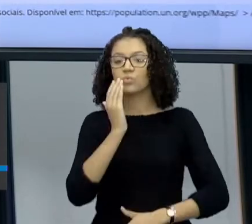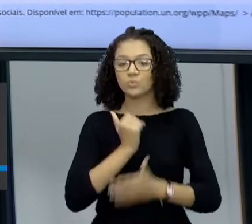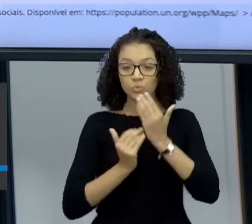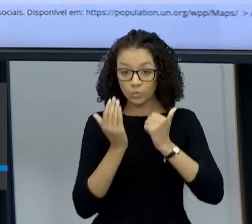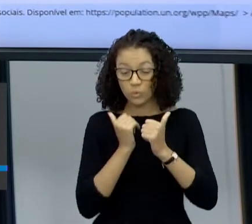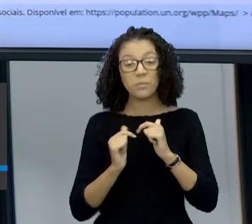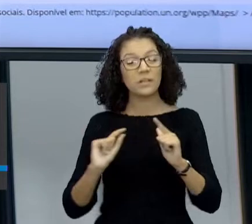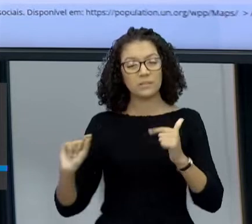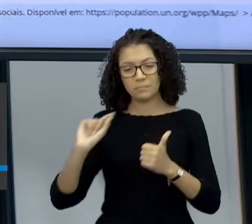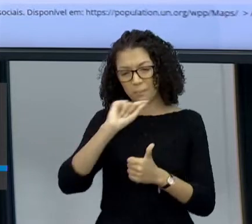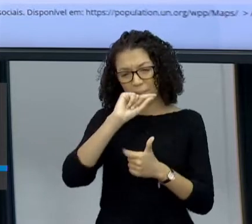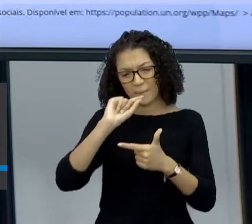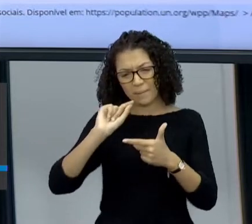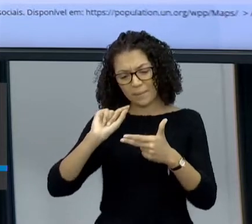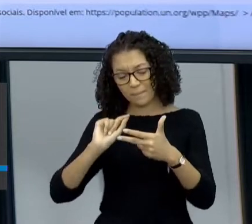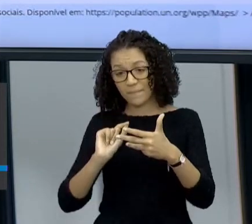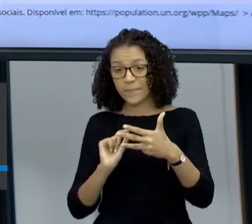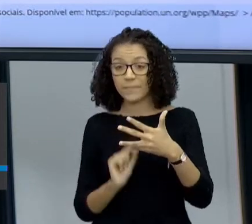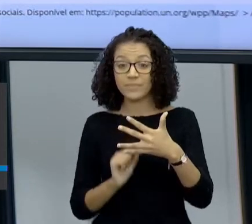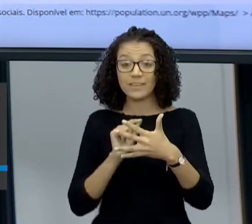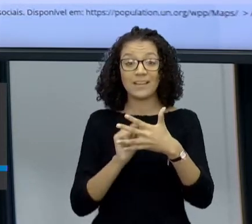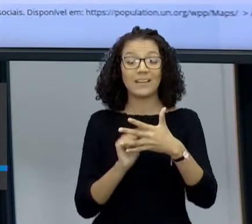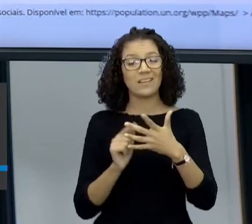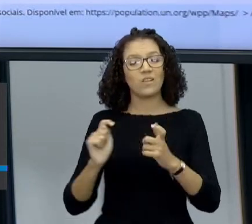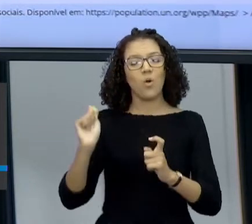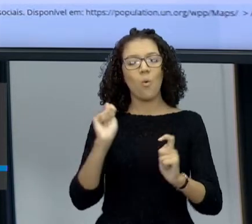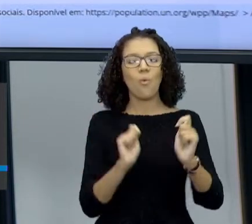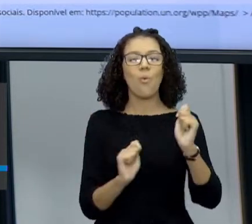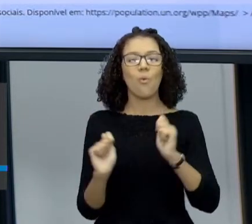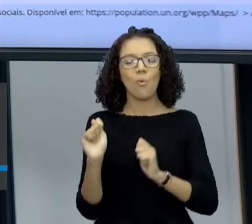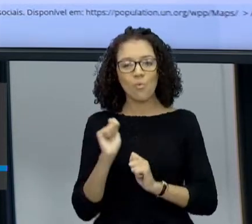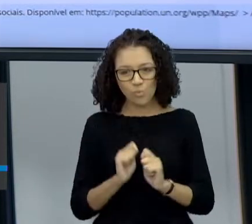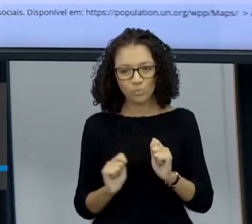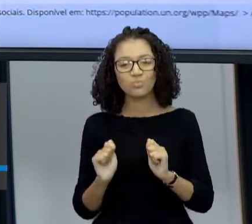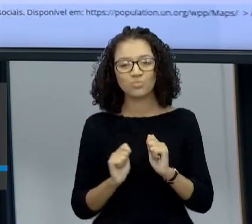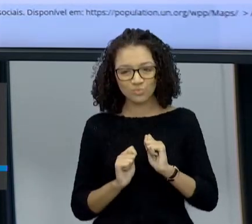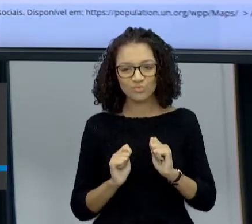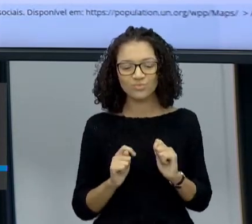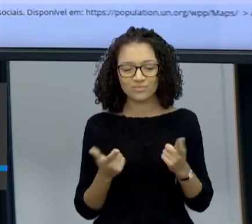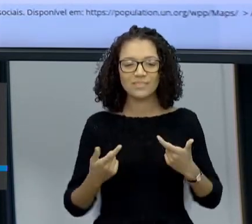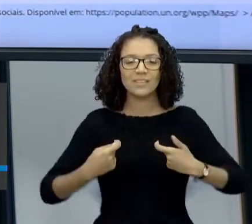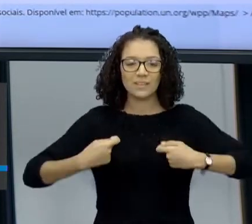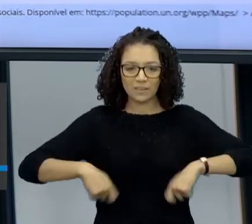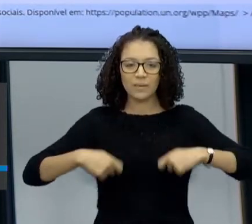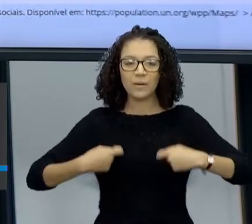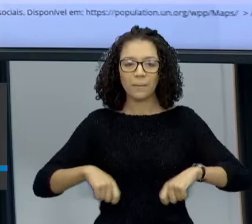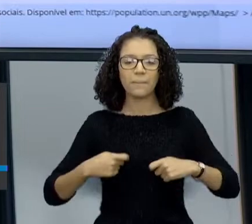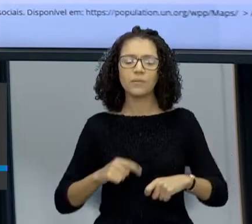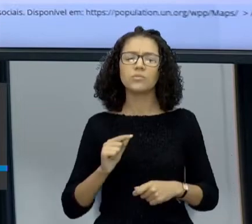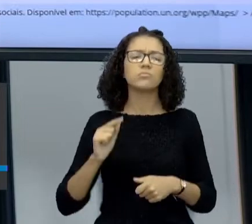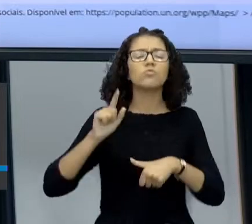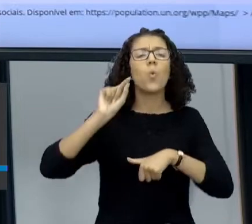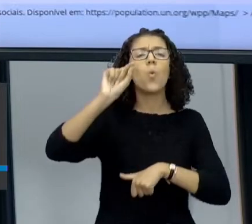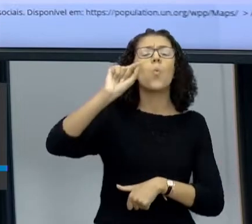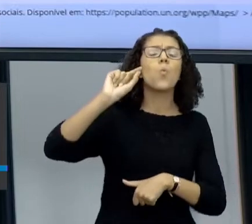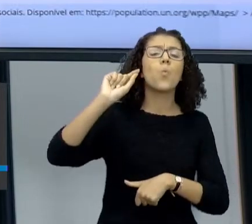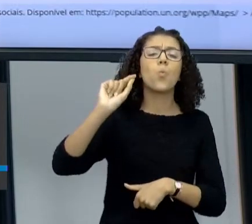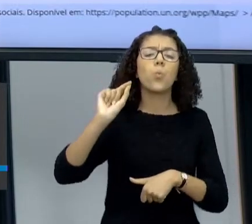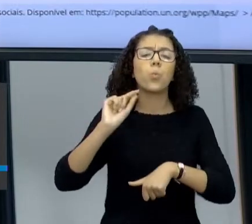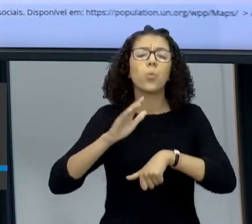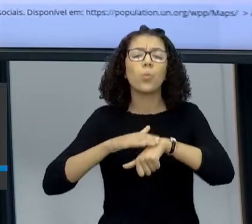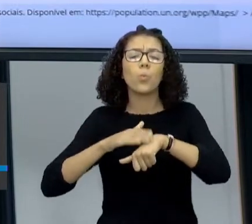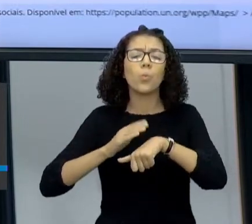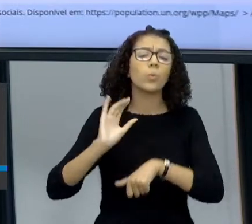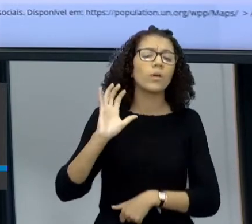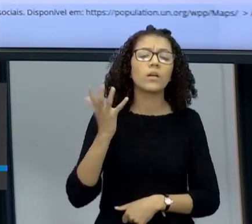organizações que é para o efeito humano, então tem que estar, né, vendo essa relação com o que está acontecendo, né? E